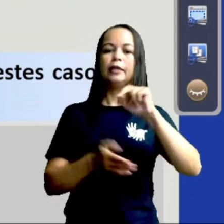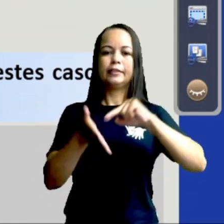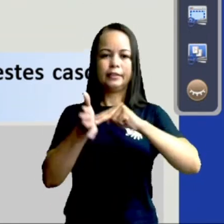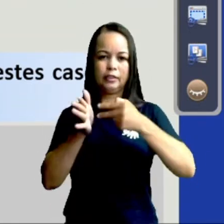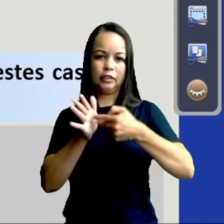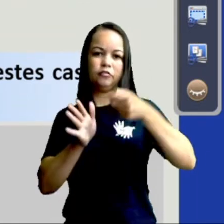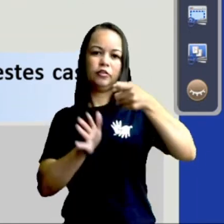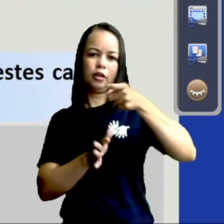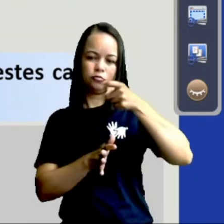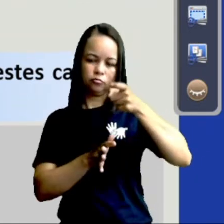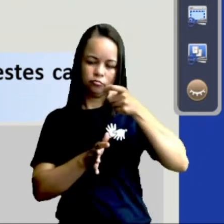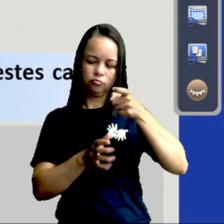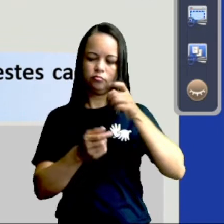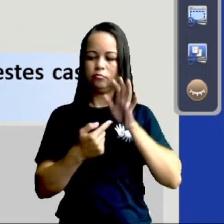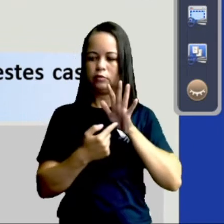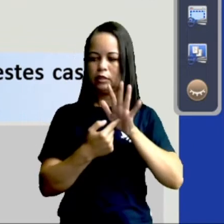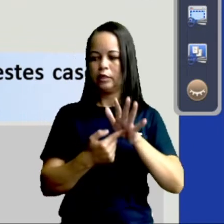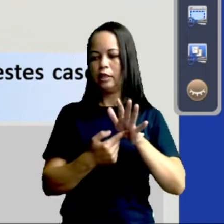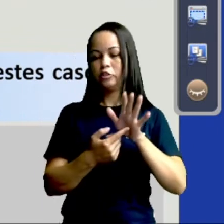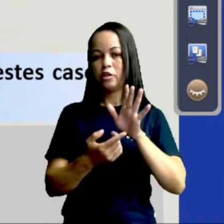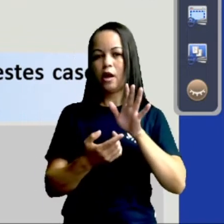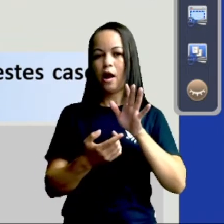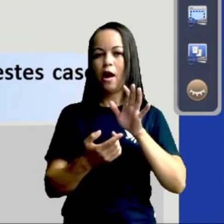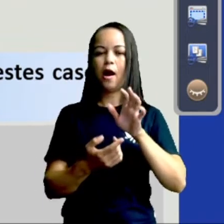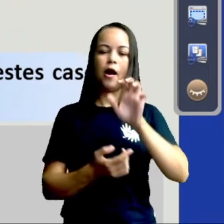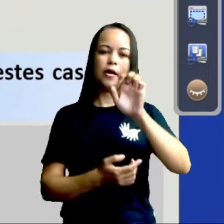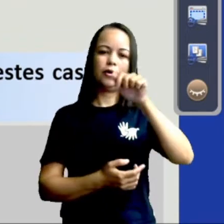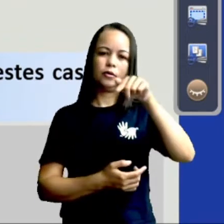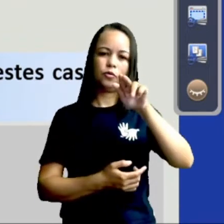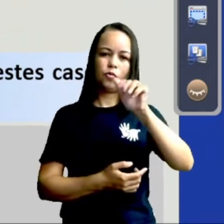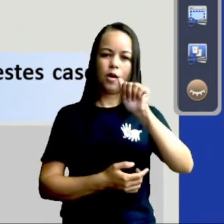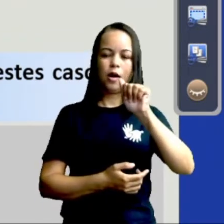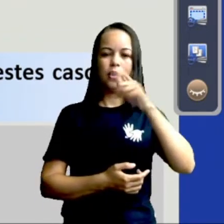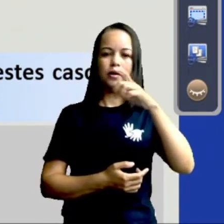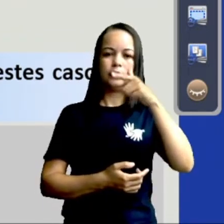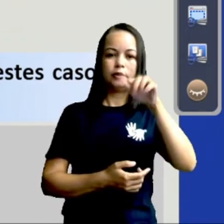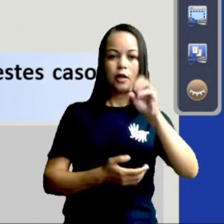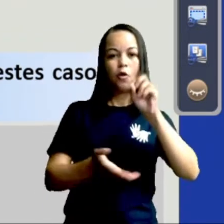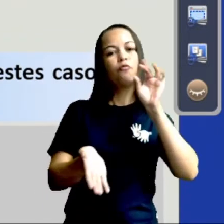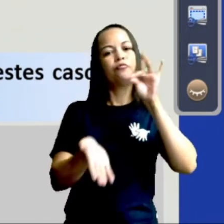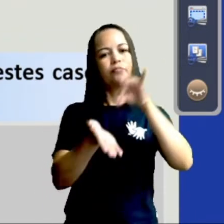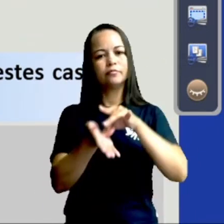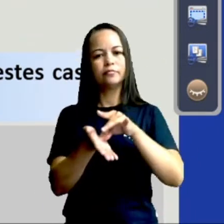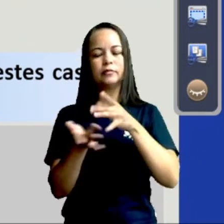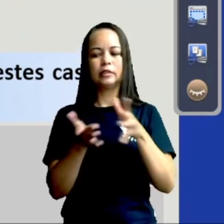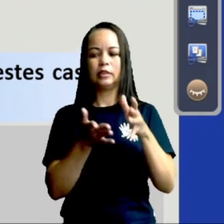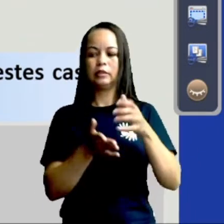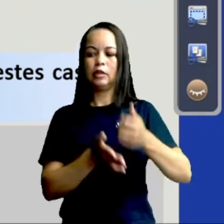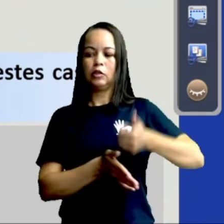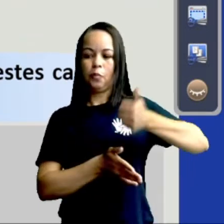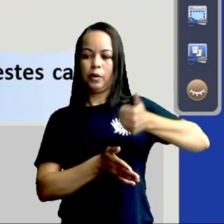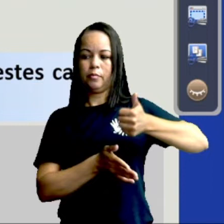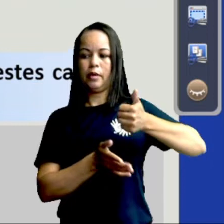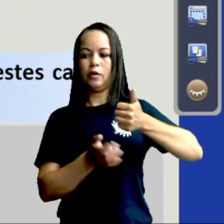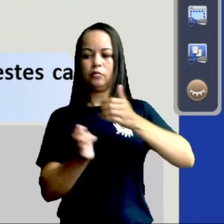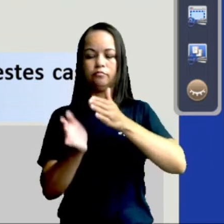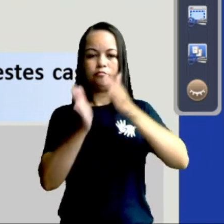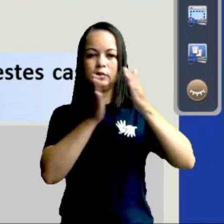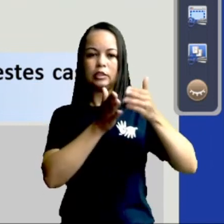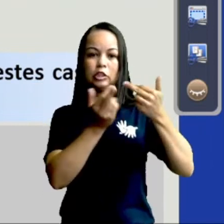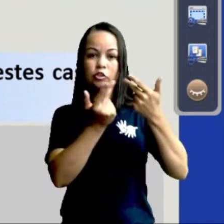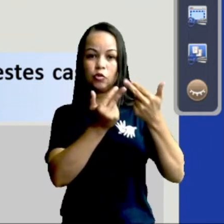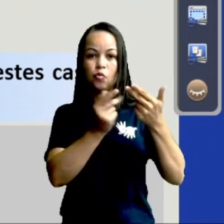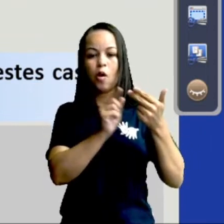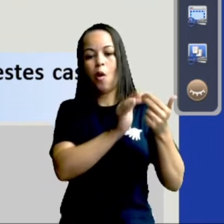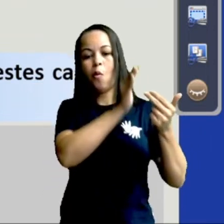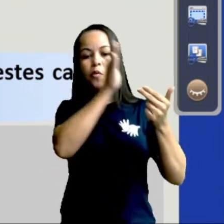que deixa a equação verdadeira. Não tem uma relação de igualdade, ou seja, que o número do lado de cá, primeiro membro, seja igual